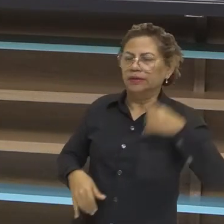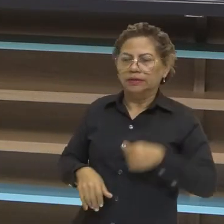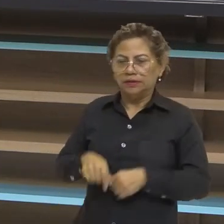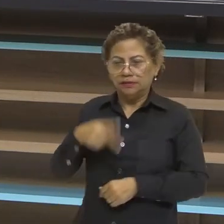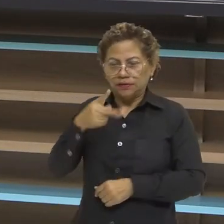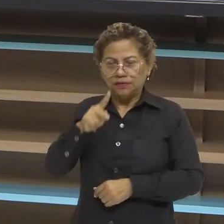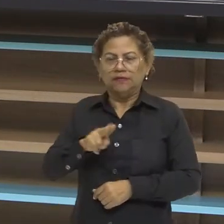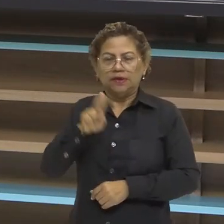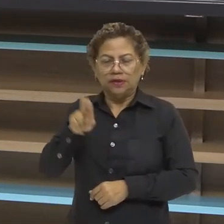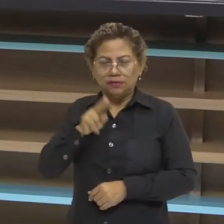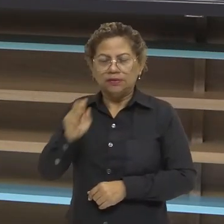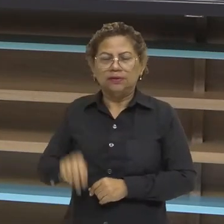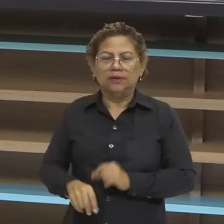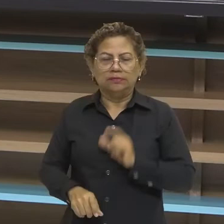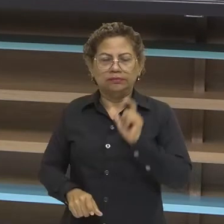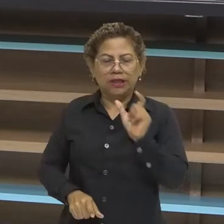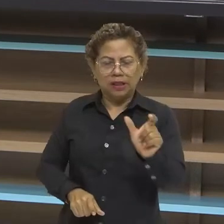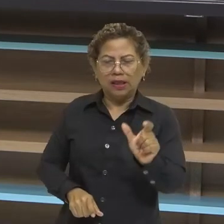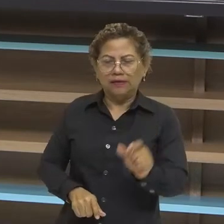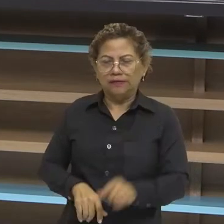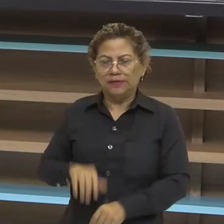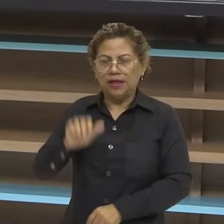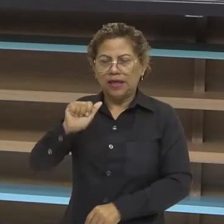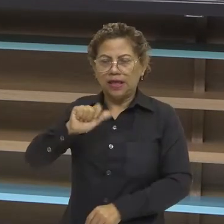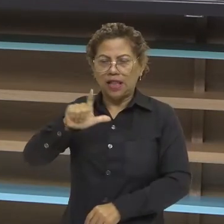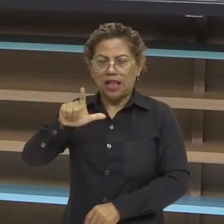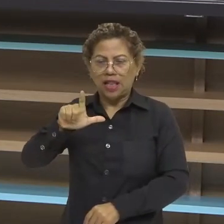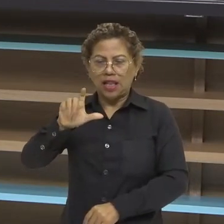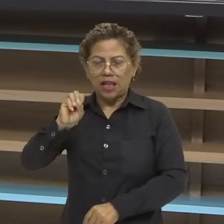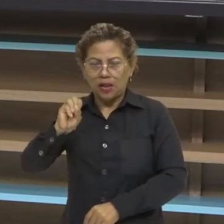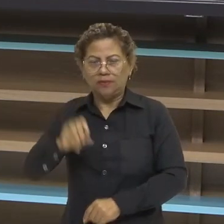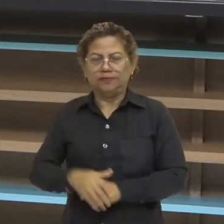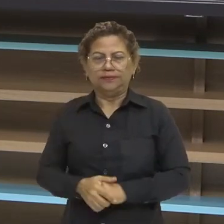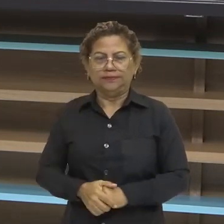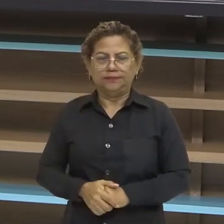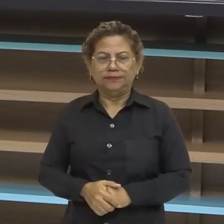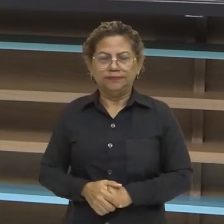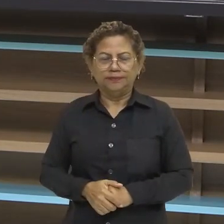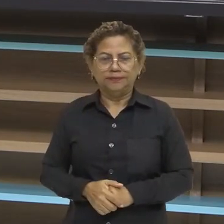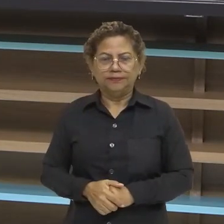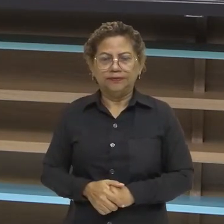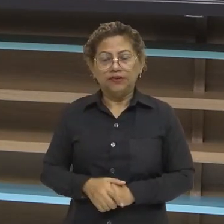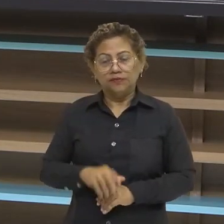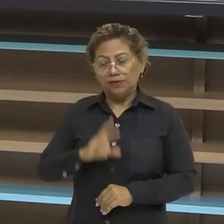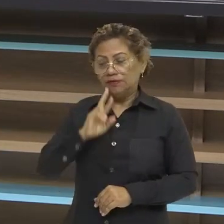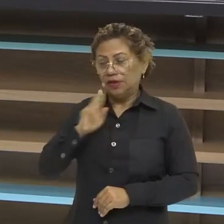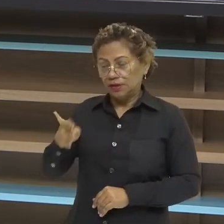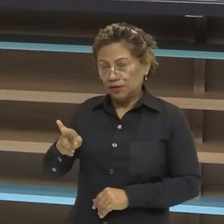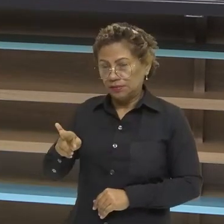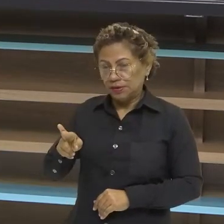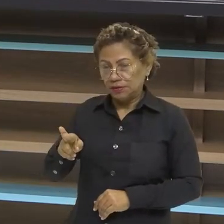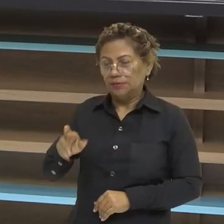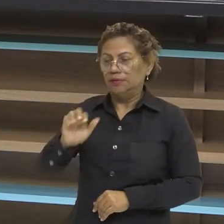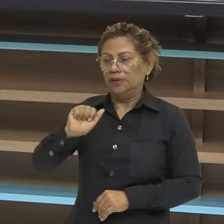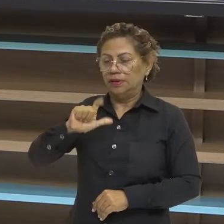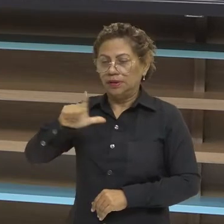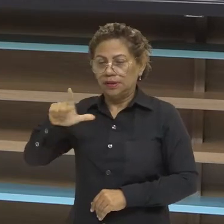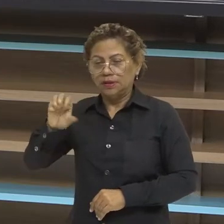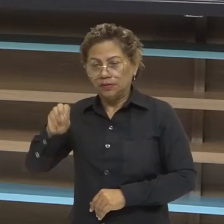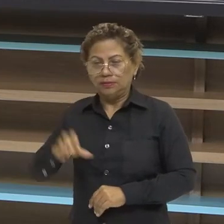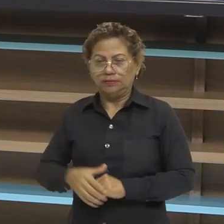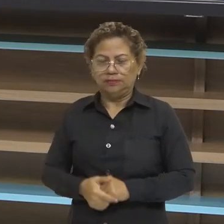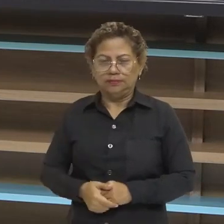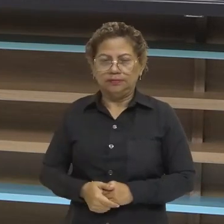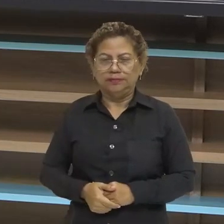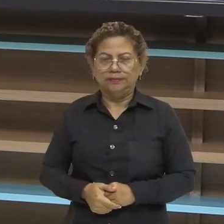algumas expressões, né? Você vai dizer alô quando você chama, ou uma pessoa liga para você, você vai responder com a palavra alô, né? Logo